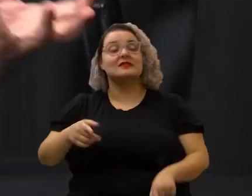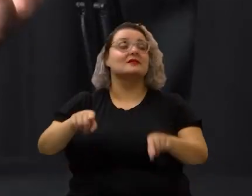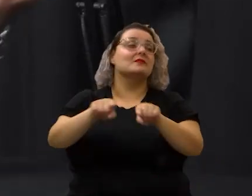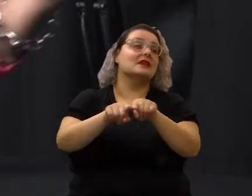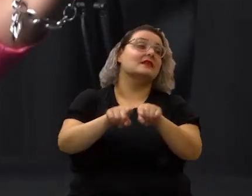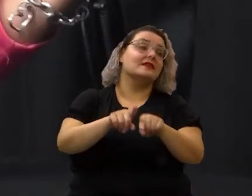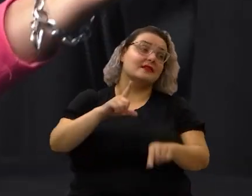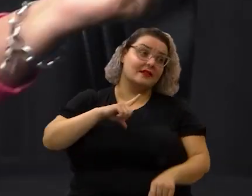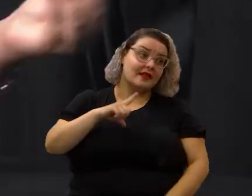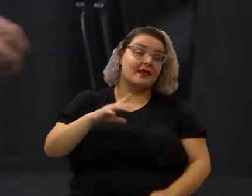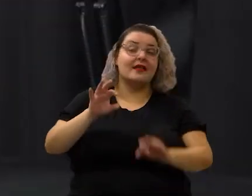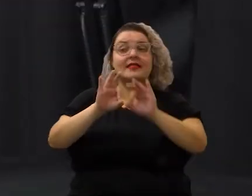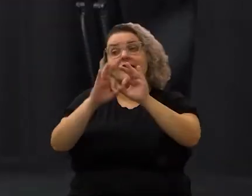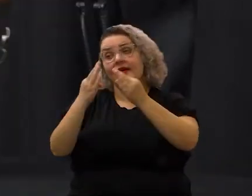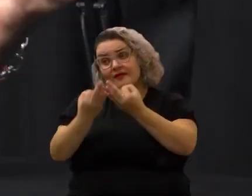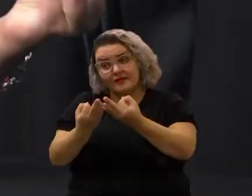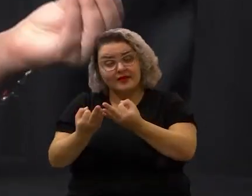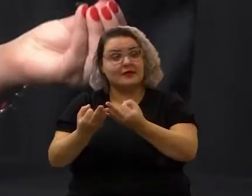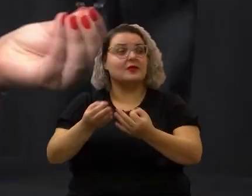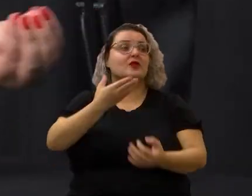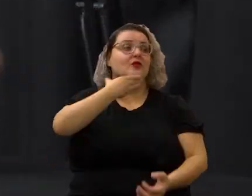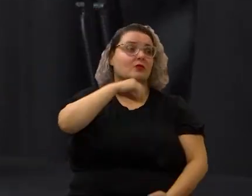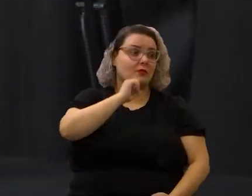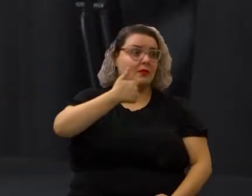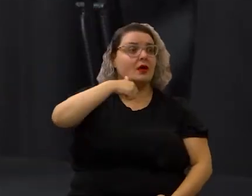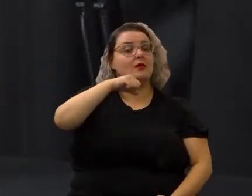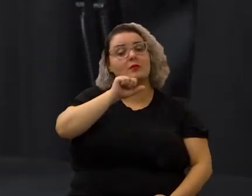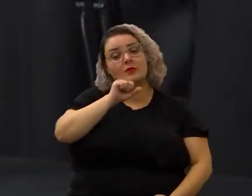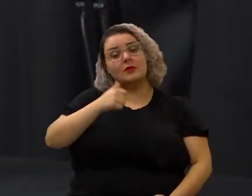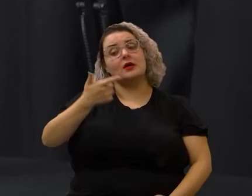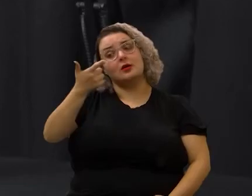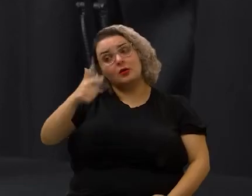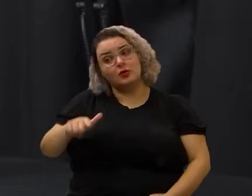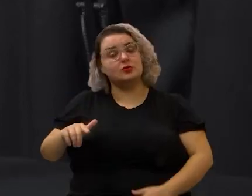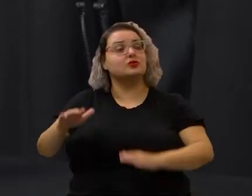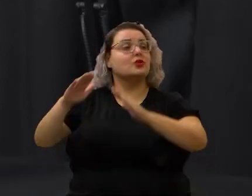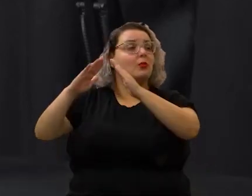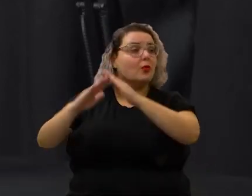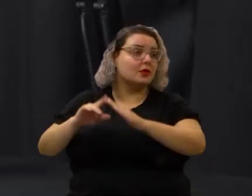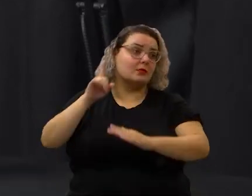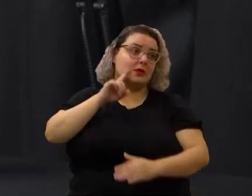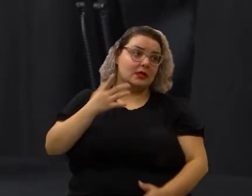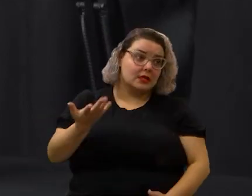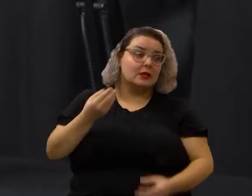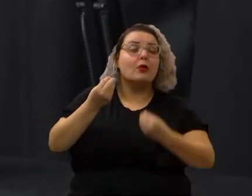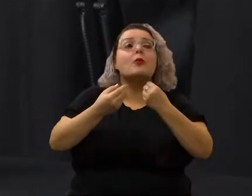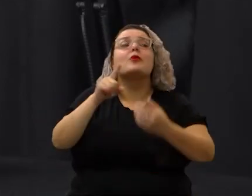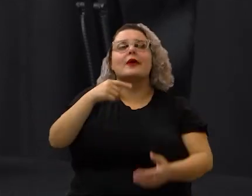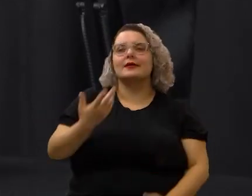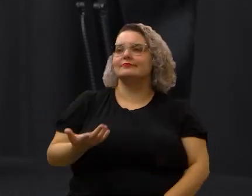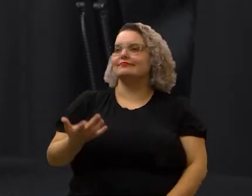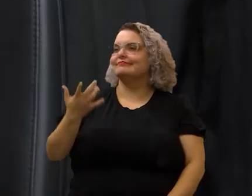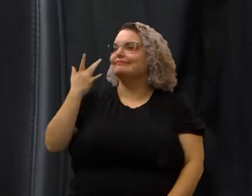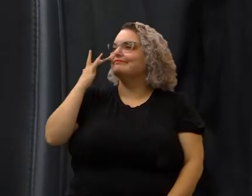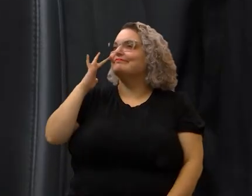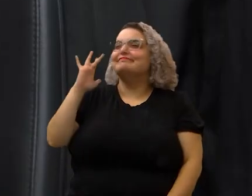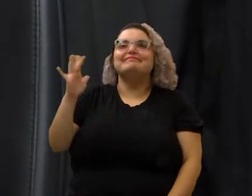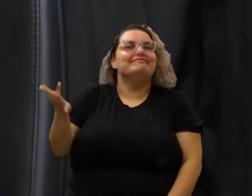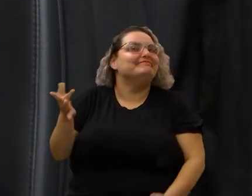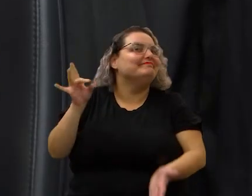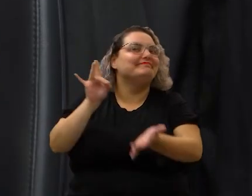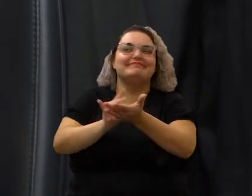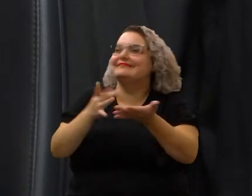amigos, e também tem aquela questão ainda da família, que você disse que seus pais continuam morando em Americana. Como é isso para você? Olha,